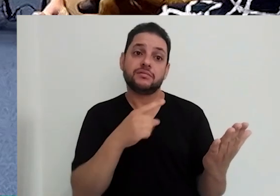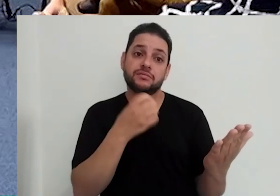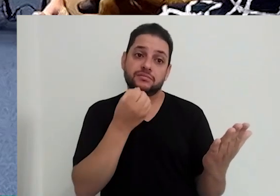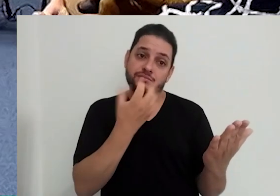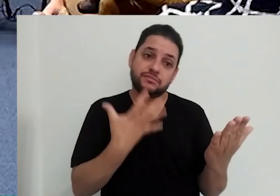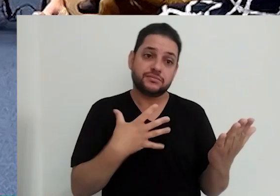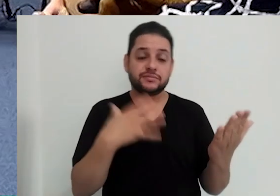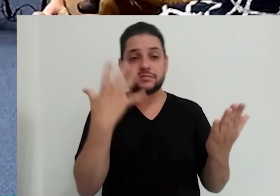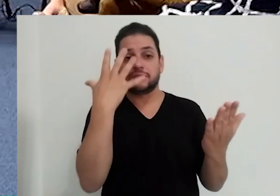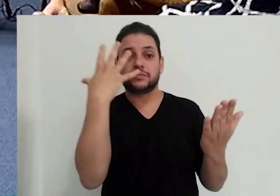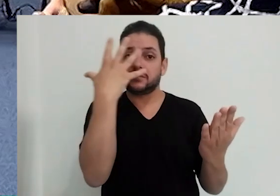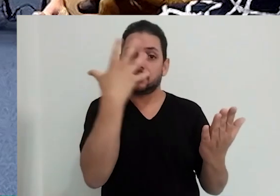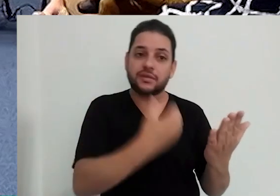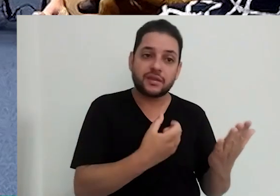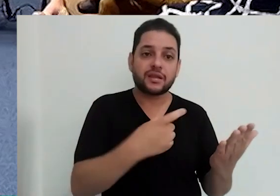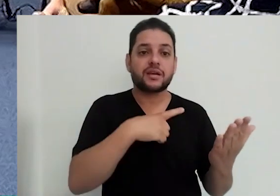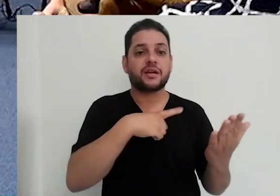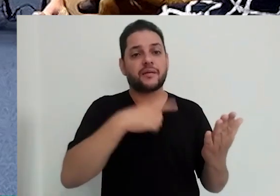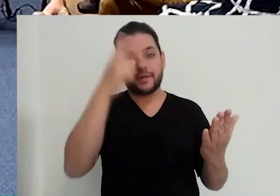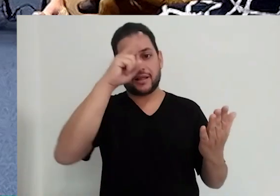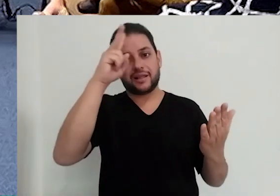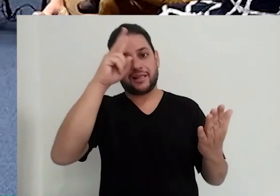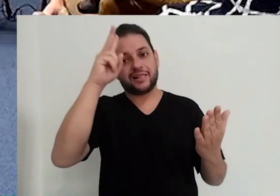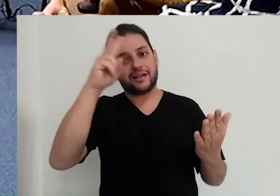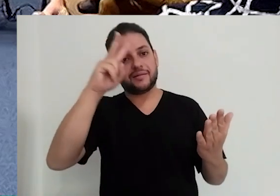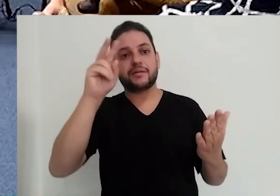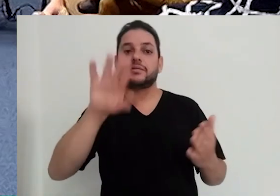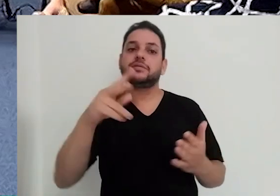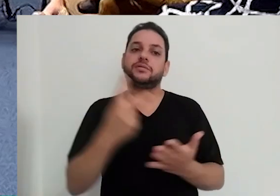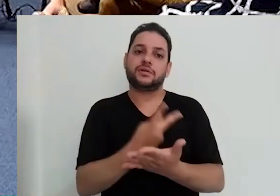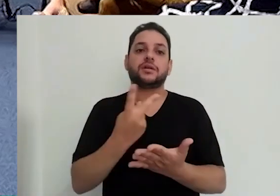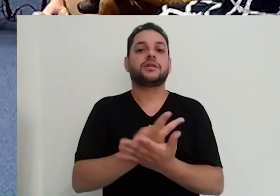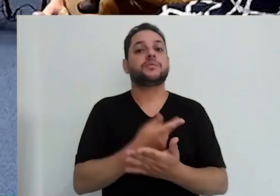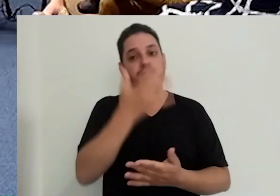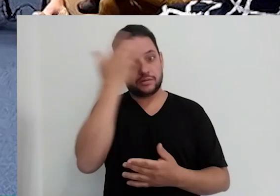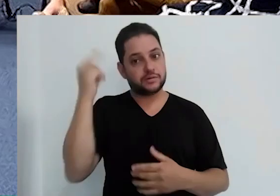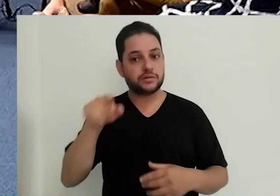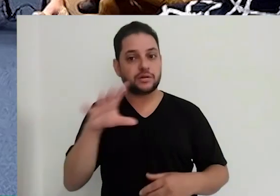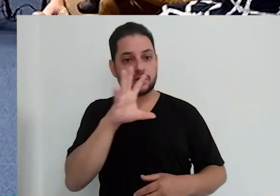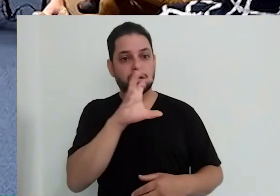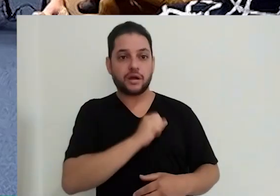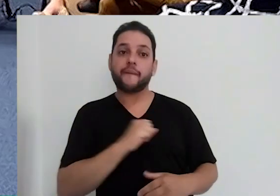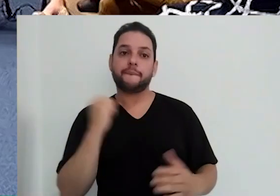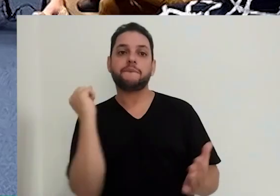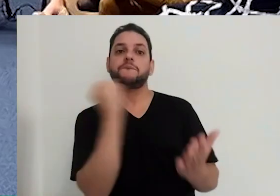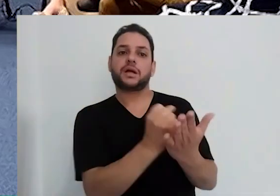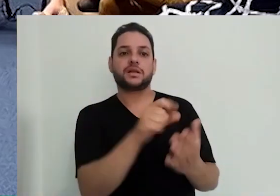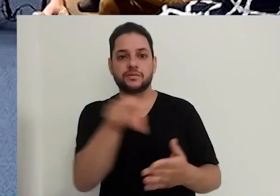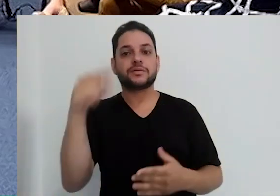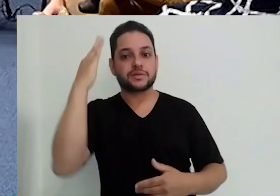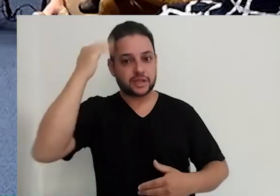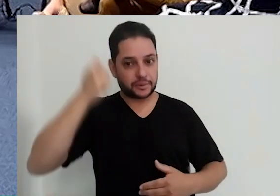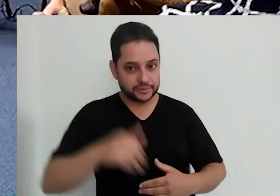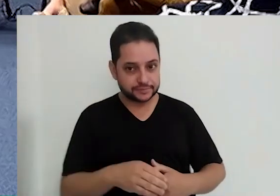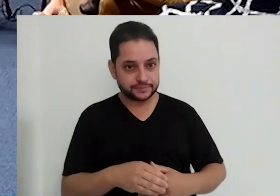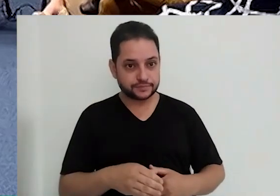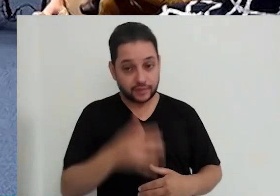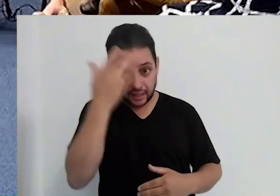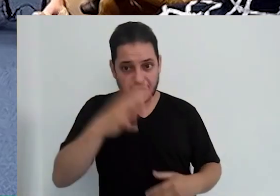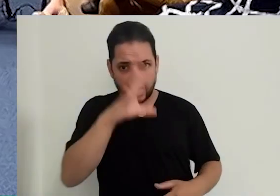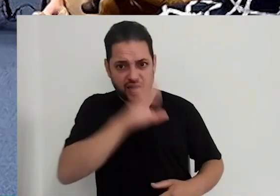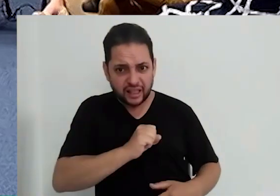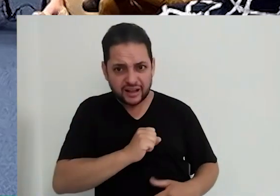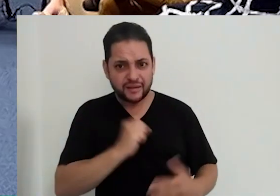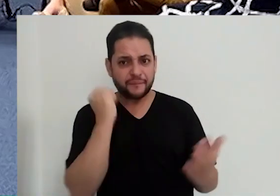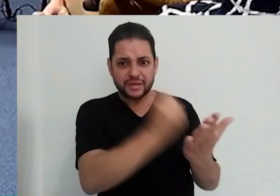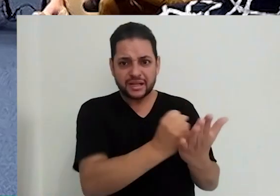é CAT as pessoas lembram mas é um erro porque quem ama mata Vocês estão cansados de saber quem ama mata não é uma questão de